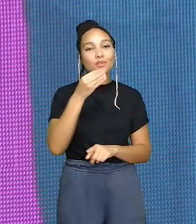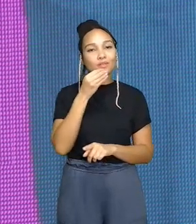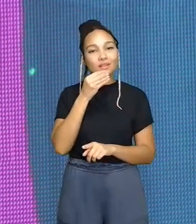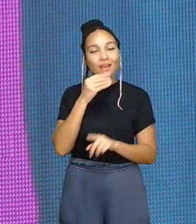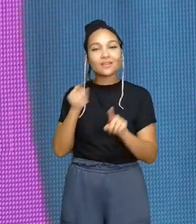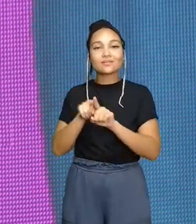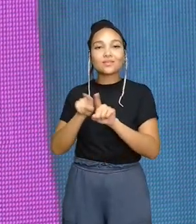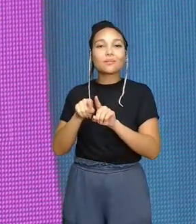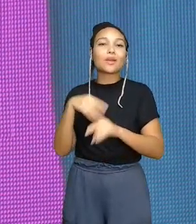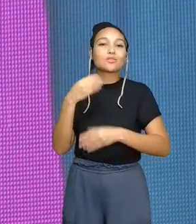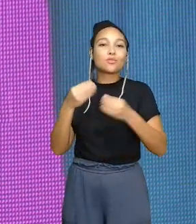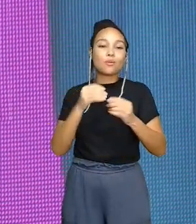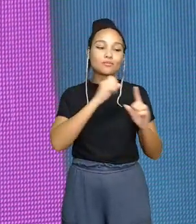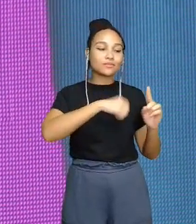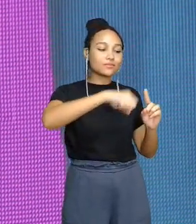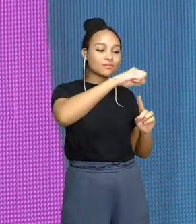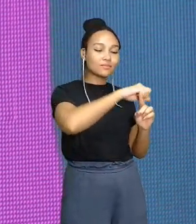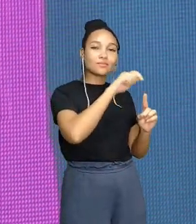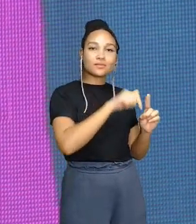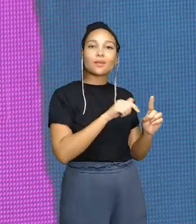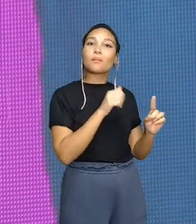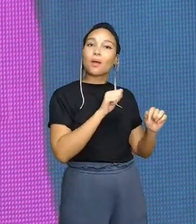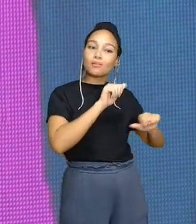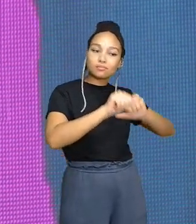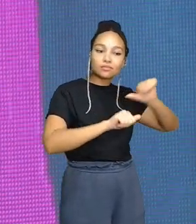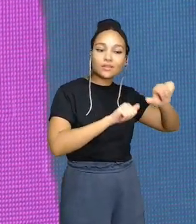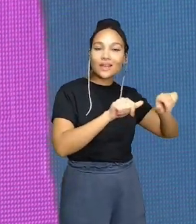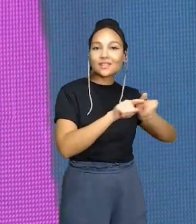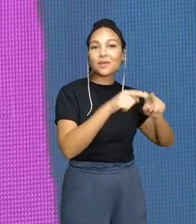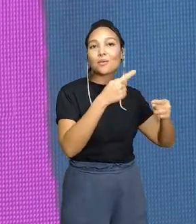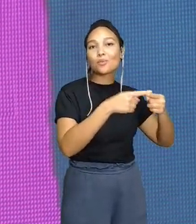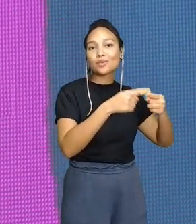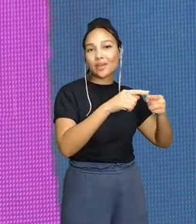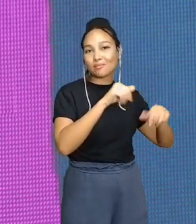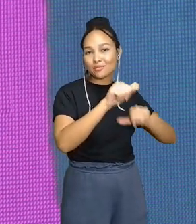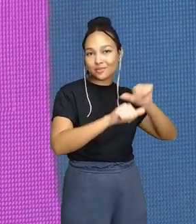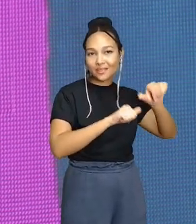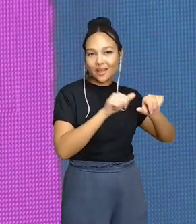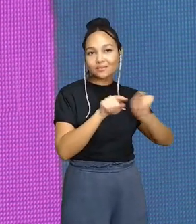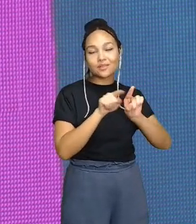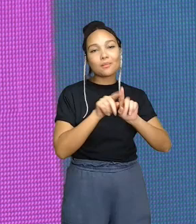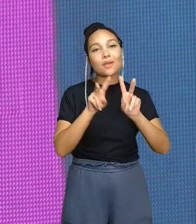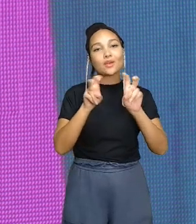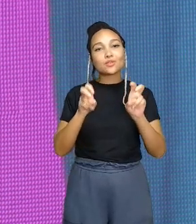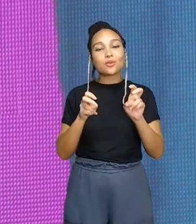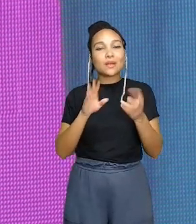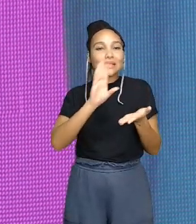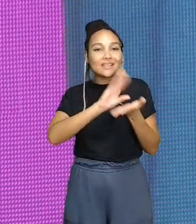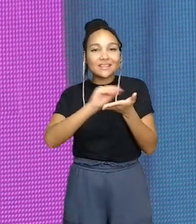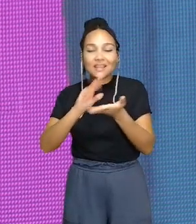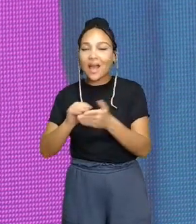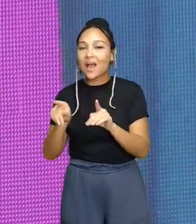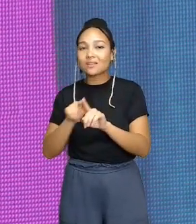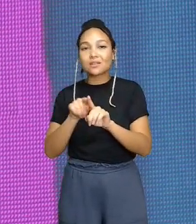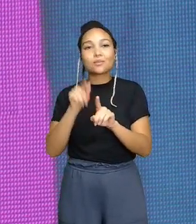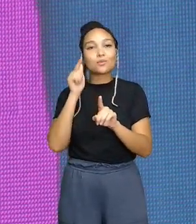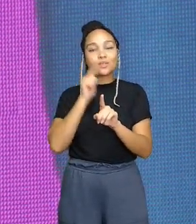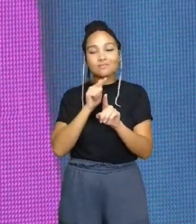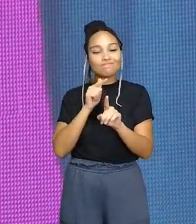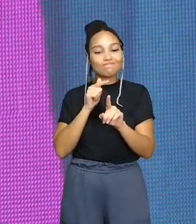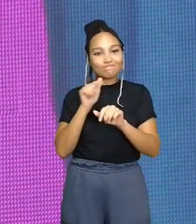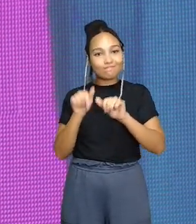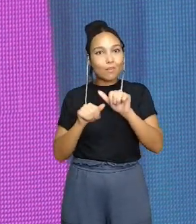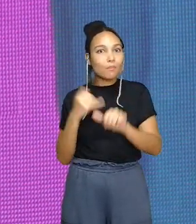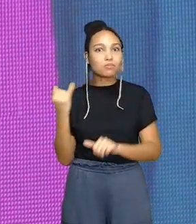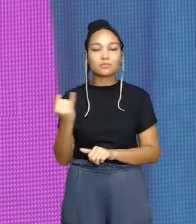essa sociedade está mudando e por que essas informações, todos esses dados, todos se tornaram tão relevantes e manejá-los